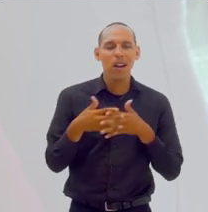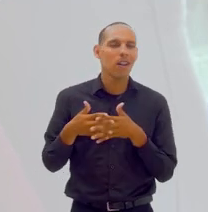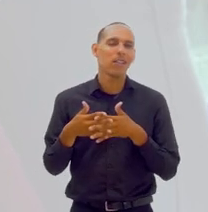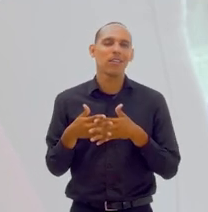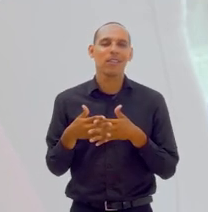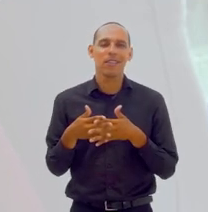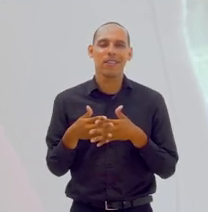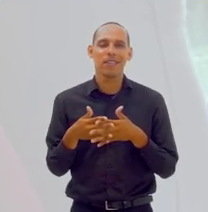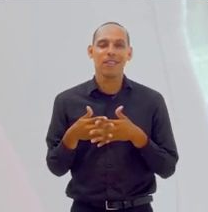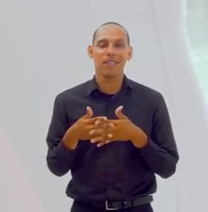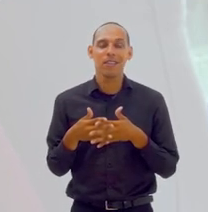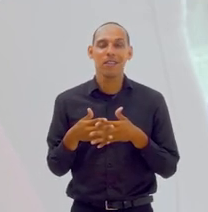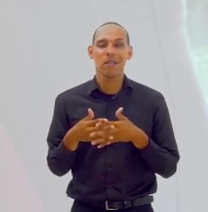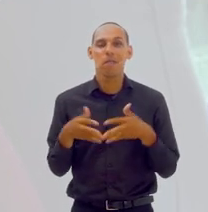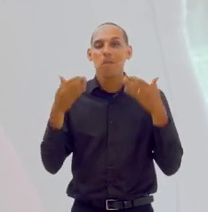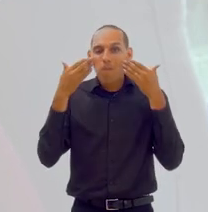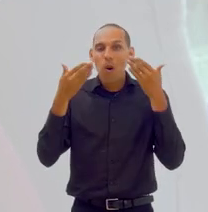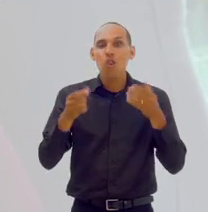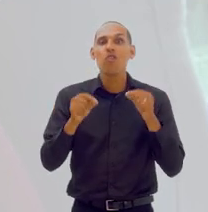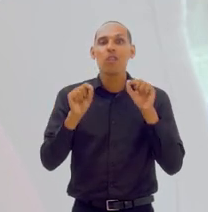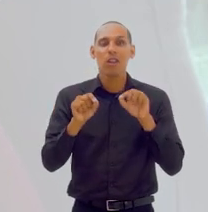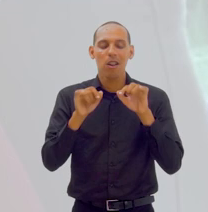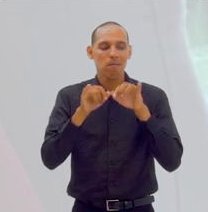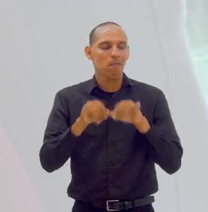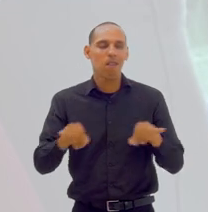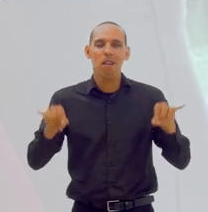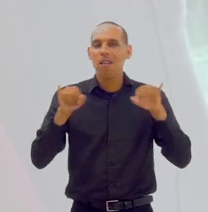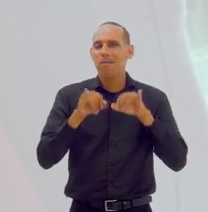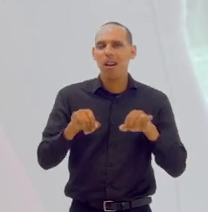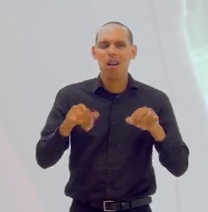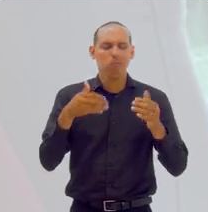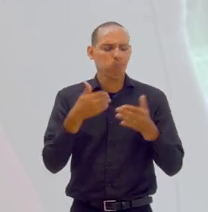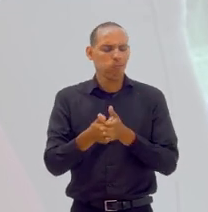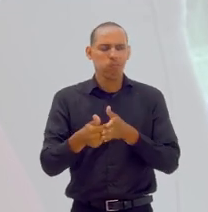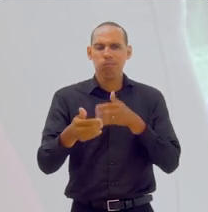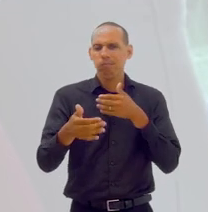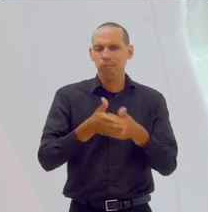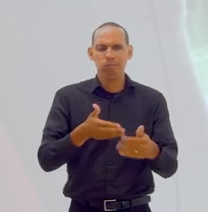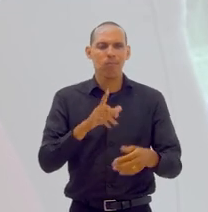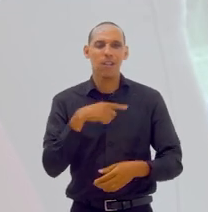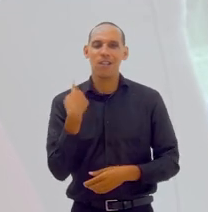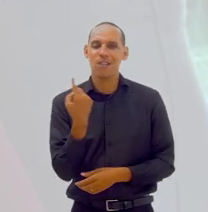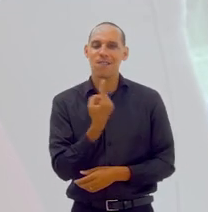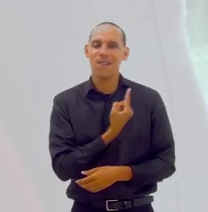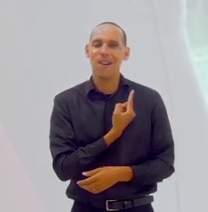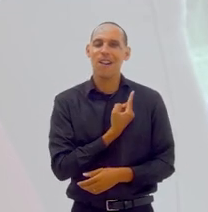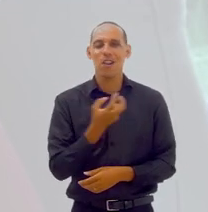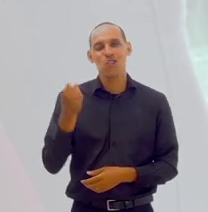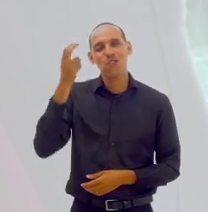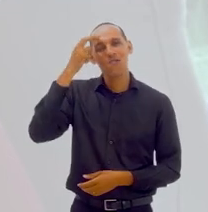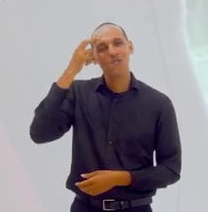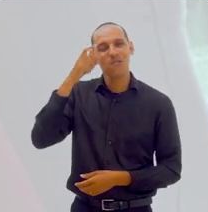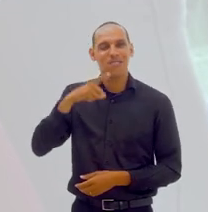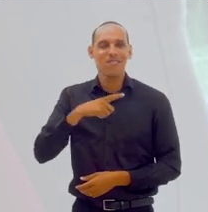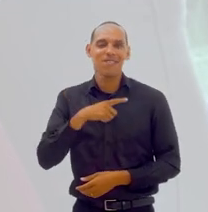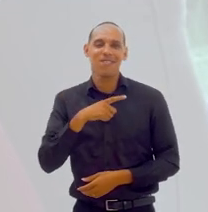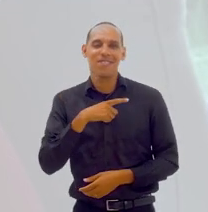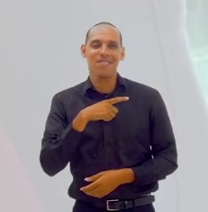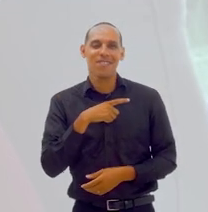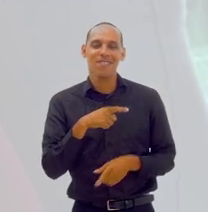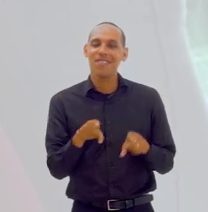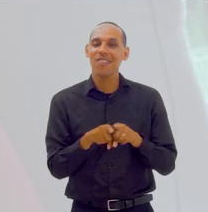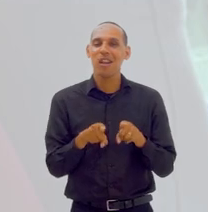Unidos, ostentando uma mensagem, a de que, apesar de tudo, nós ainda tínhamos cultura e ainda